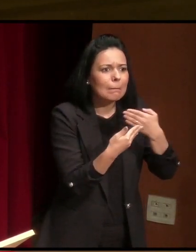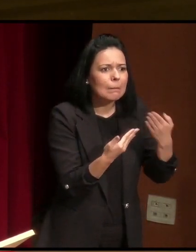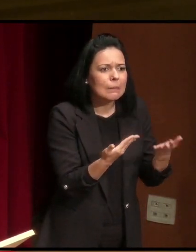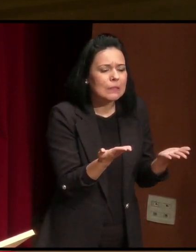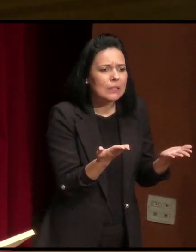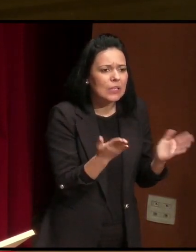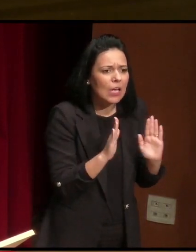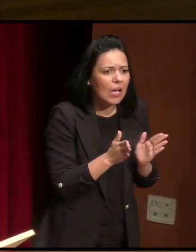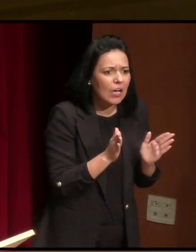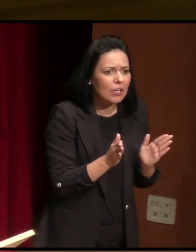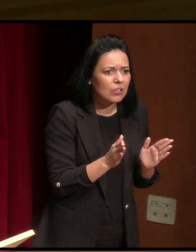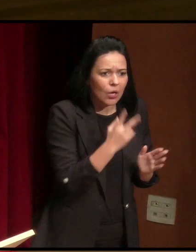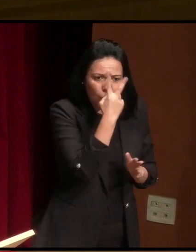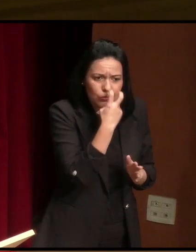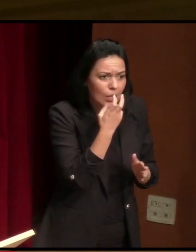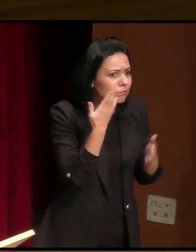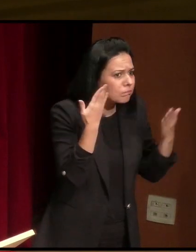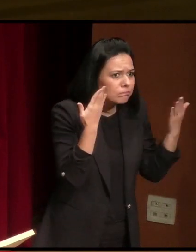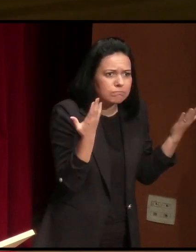fica mais perdido que tudo.